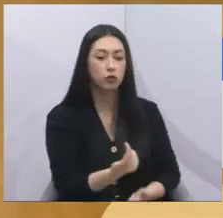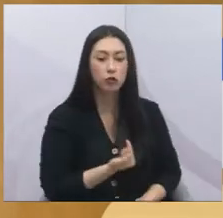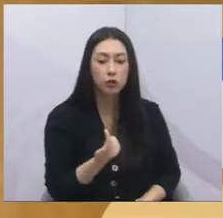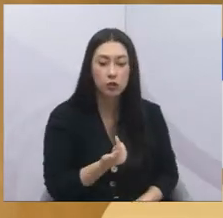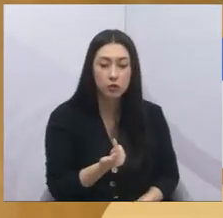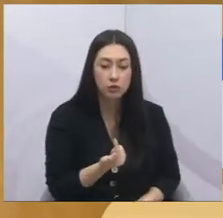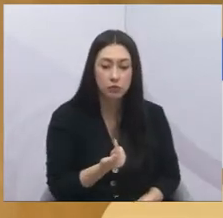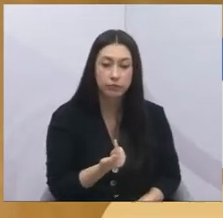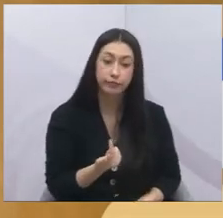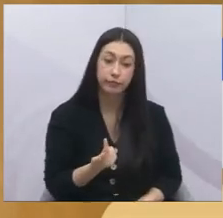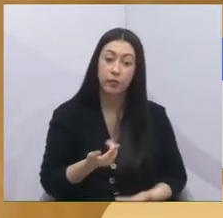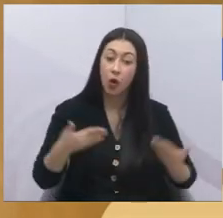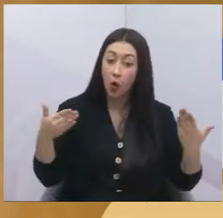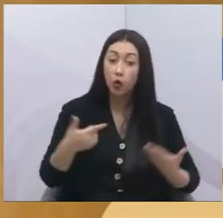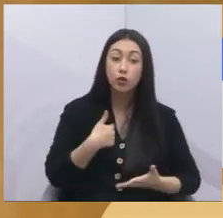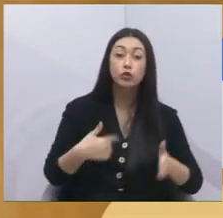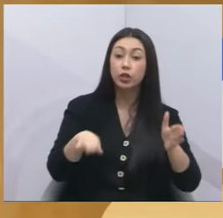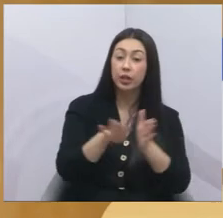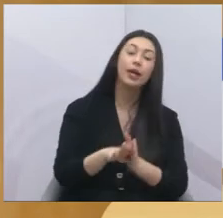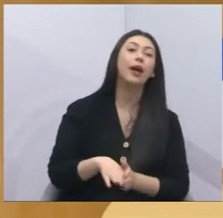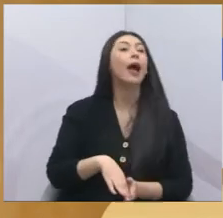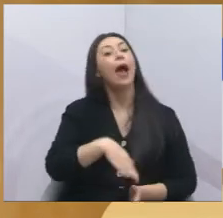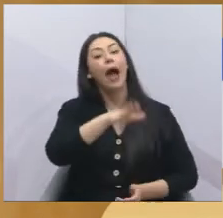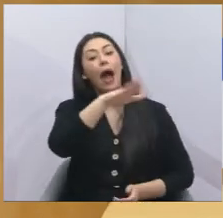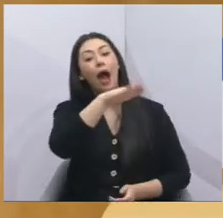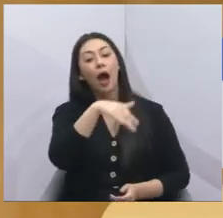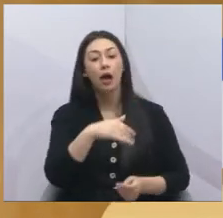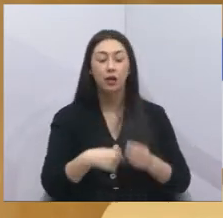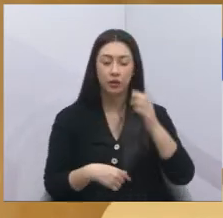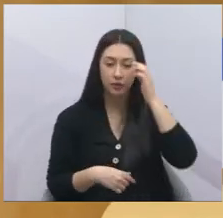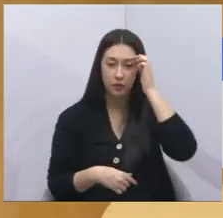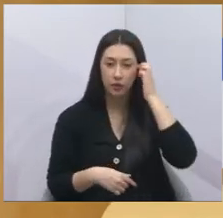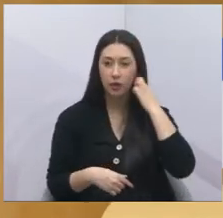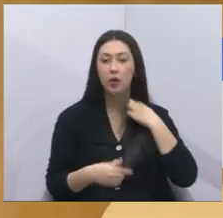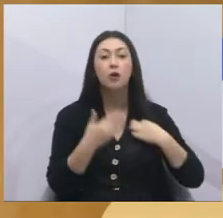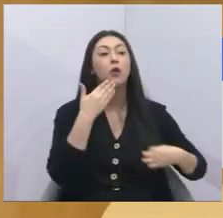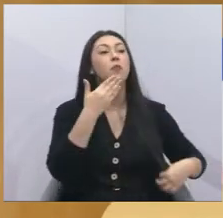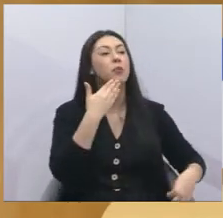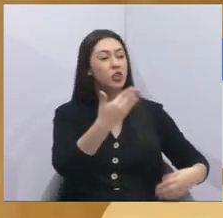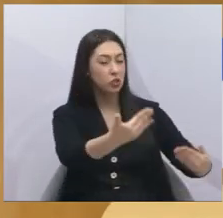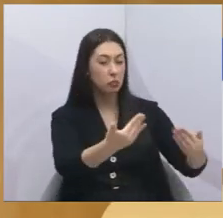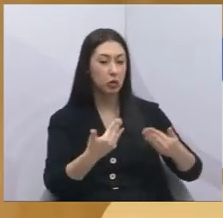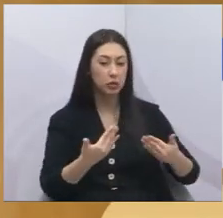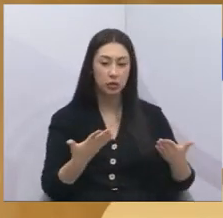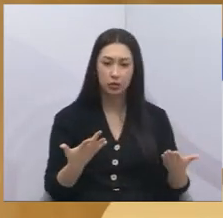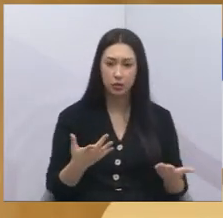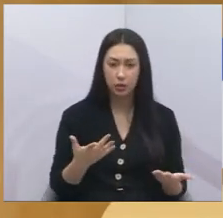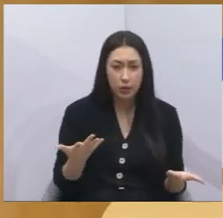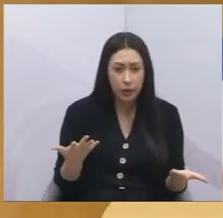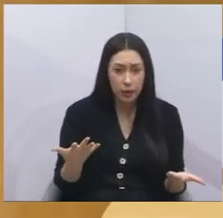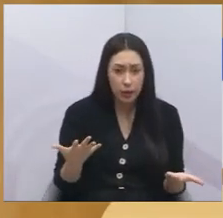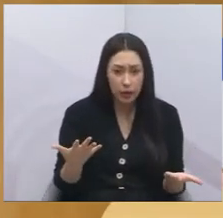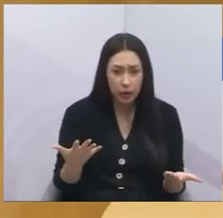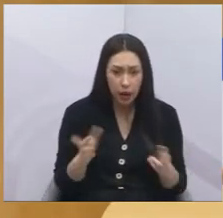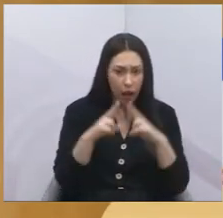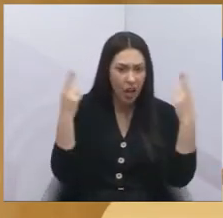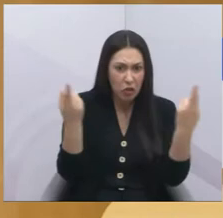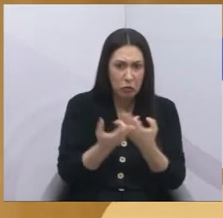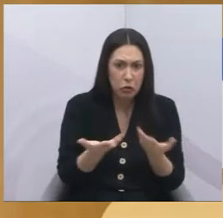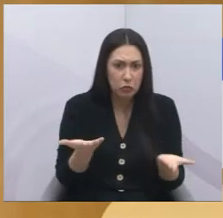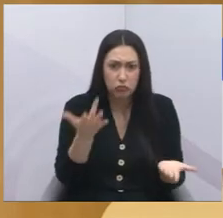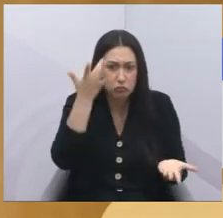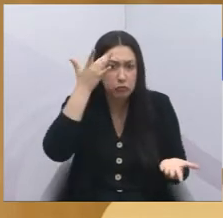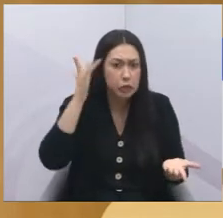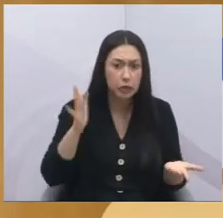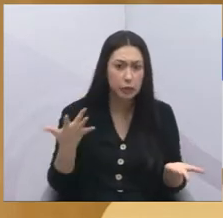Hoje, chegando na Câmara, traz aí de última hora as reivindicações. Lógico, não fizeram, não convocaram, nem sabia que tinha tido essa última